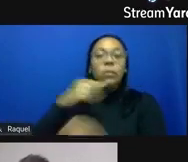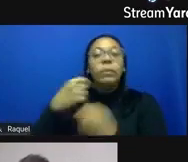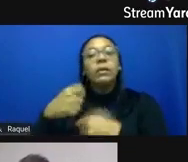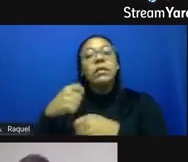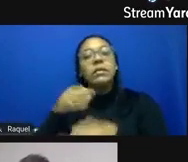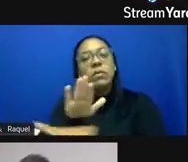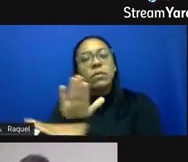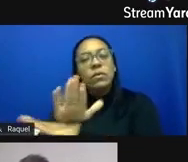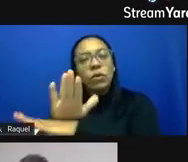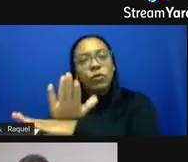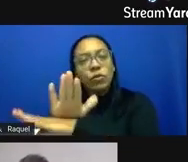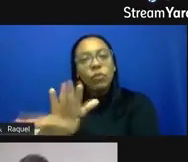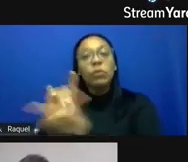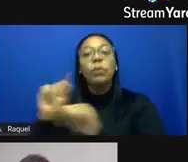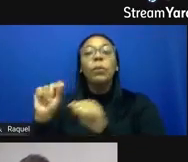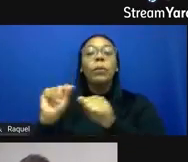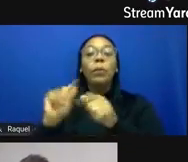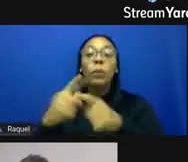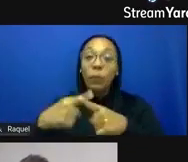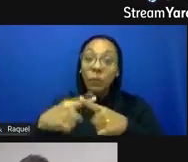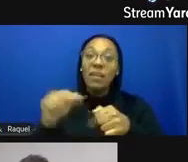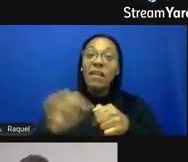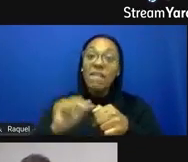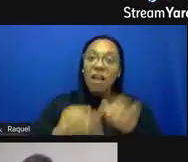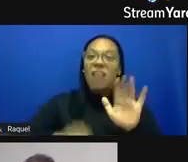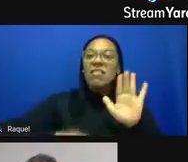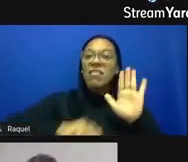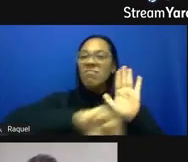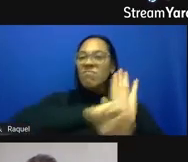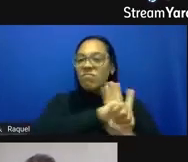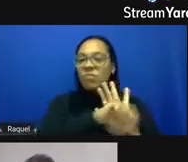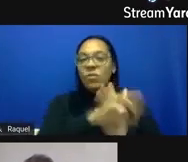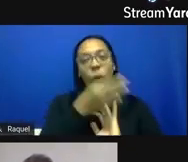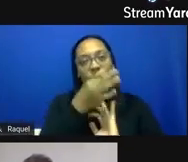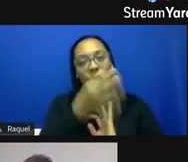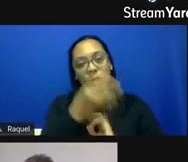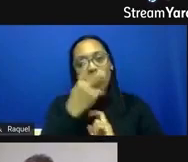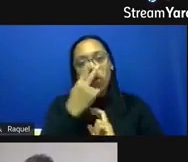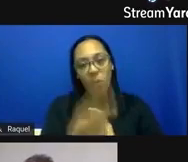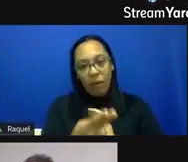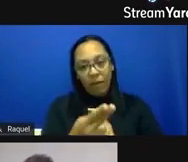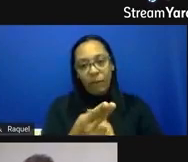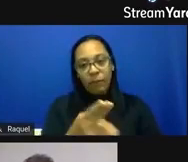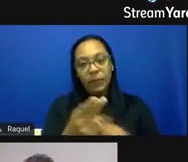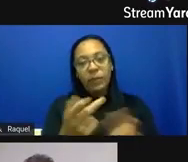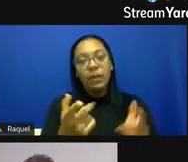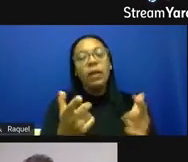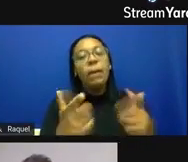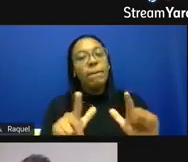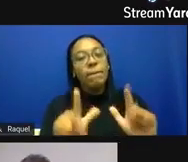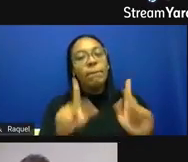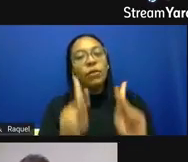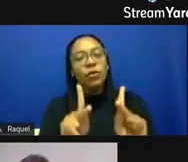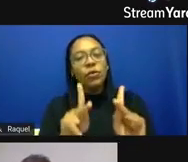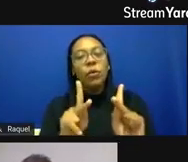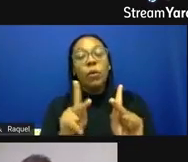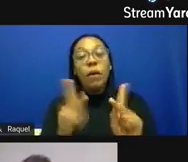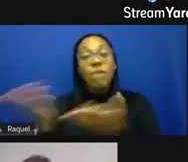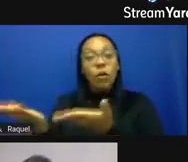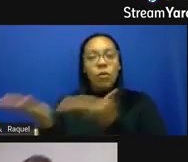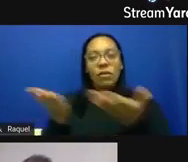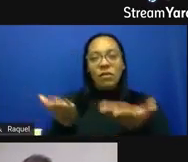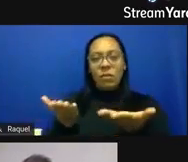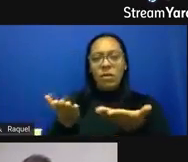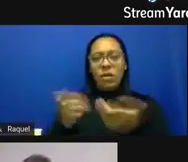praticam crimes horrorosos como esses, né? Ou pessoas que vão, quando atender com a maior boa vontade, atender de forma